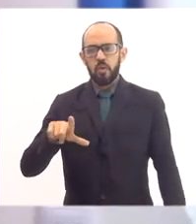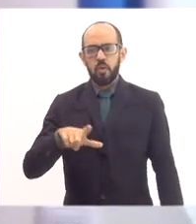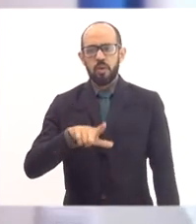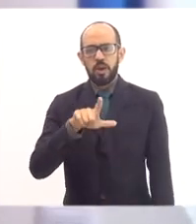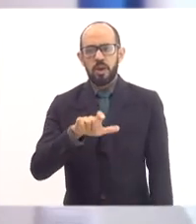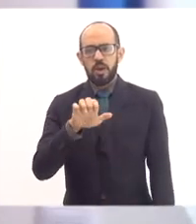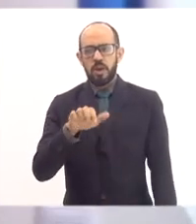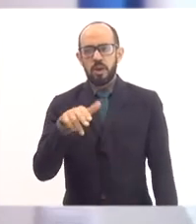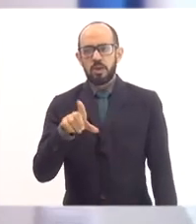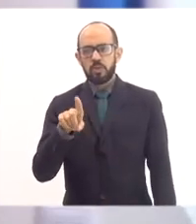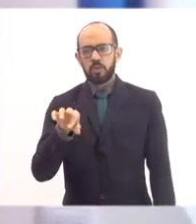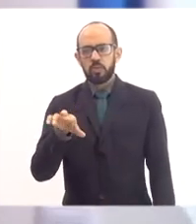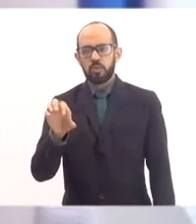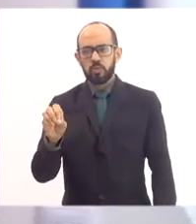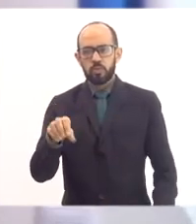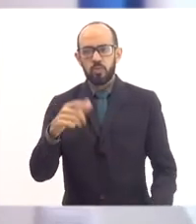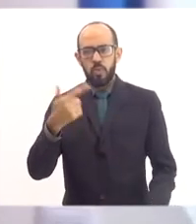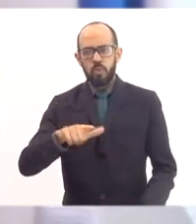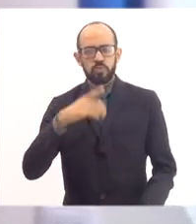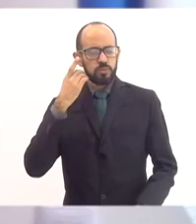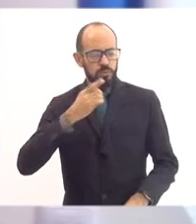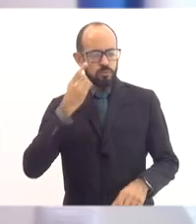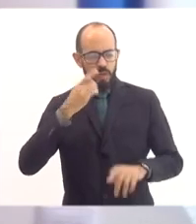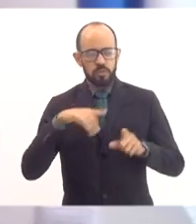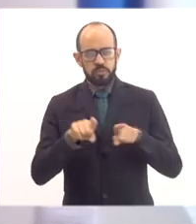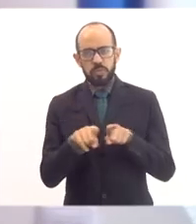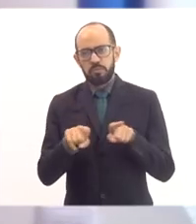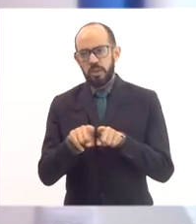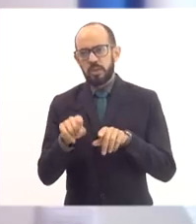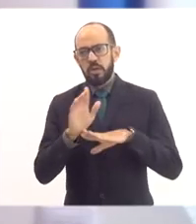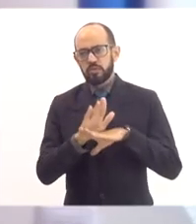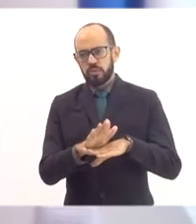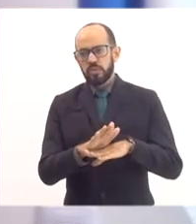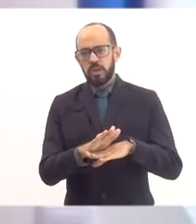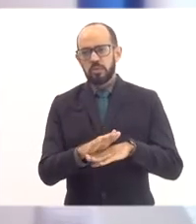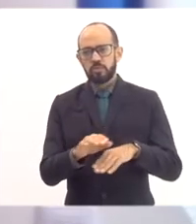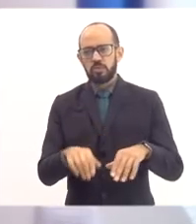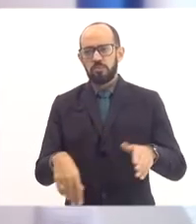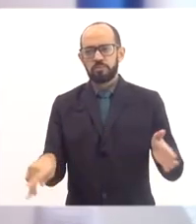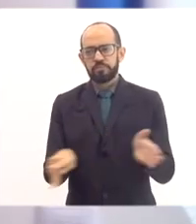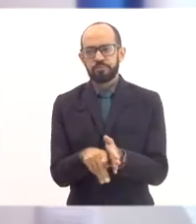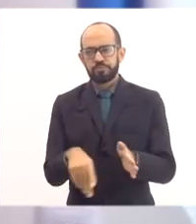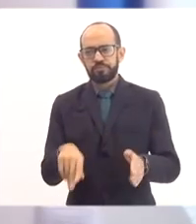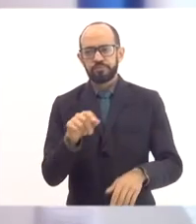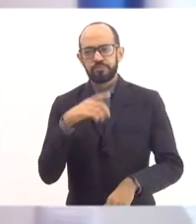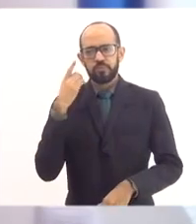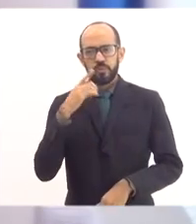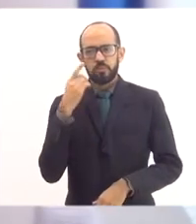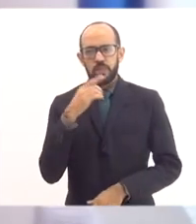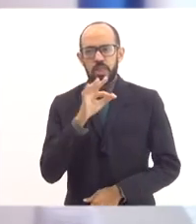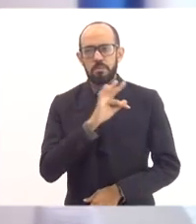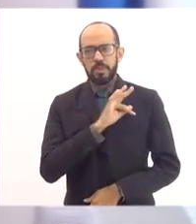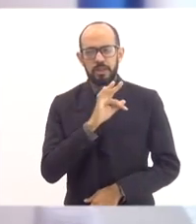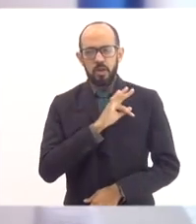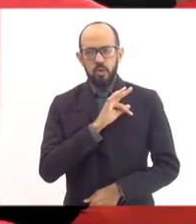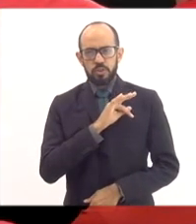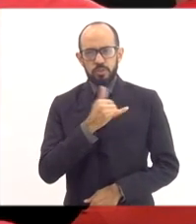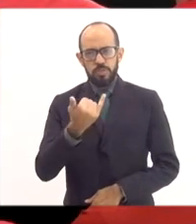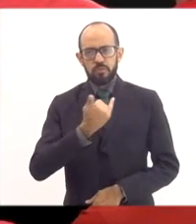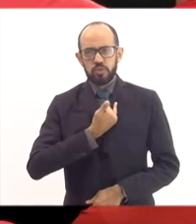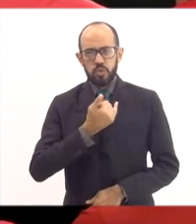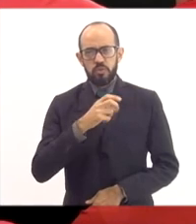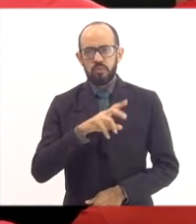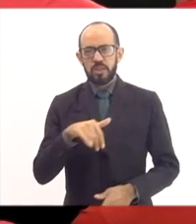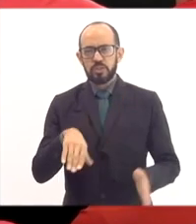como quero destacar outros deputados da casa aqui que têm atuado, a própria deputada Marta Rocha acabou de me ligar dizendo que está chegando também,